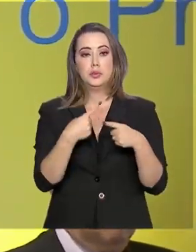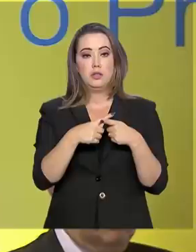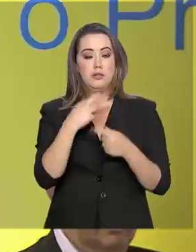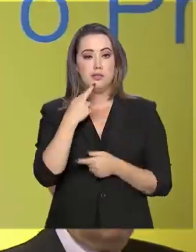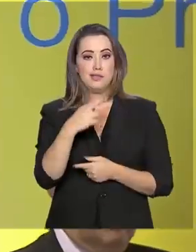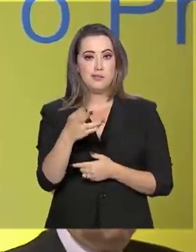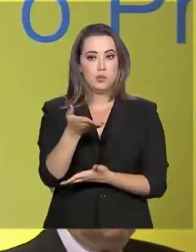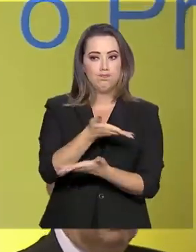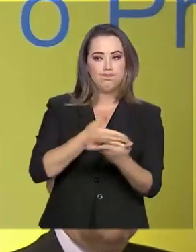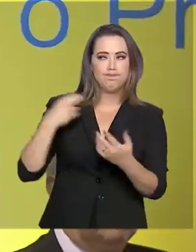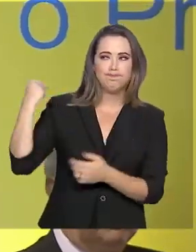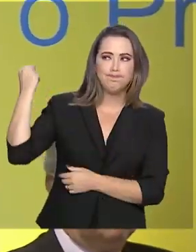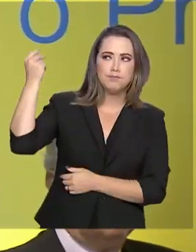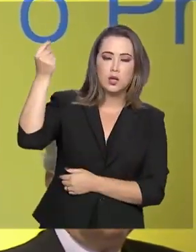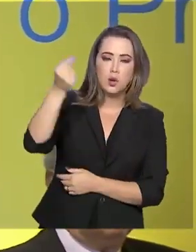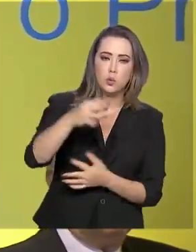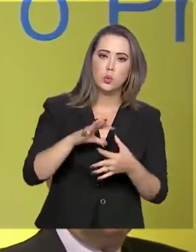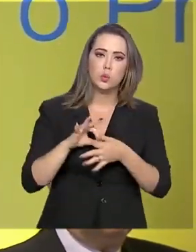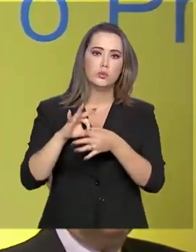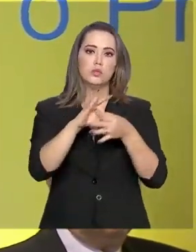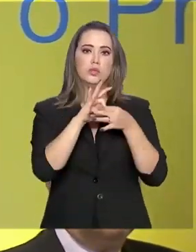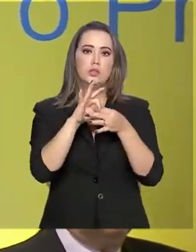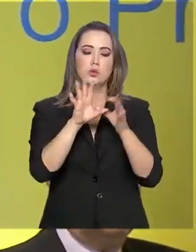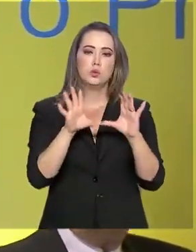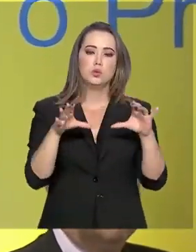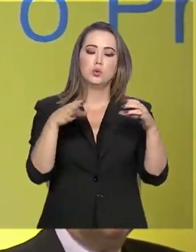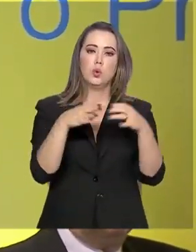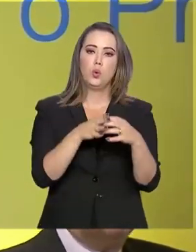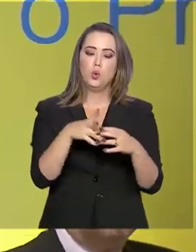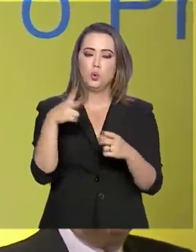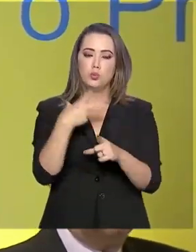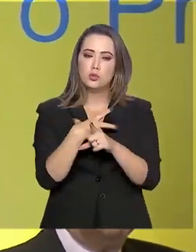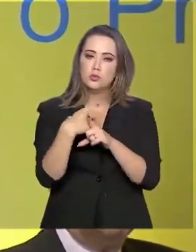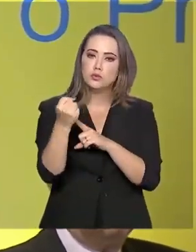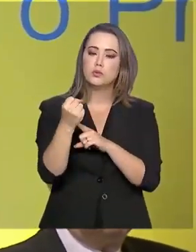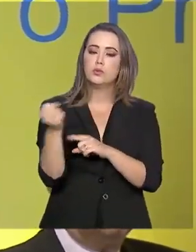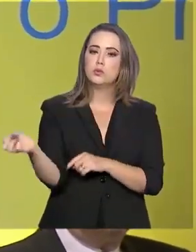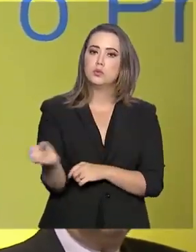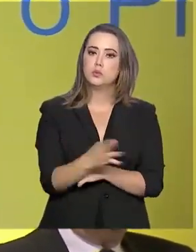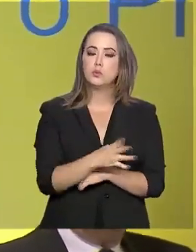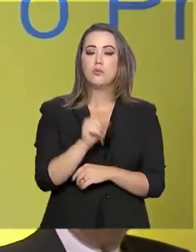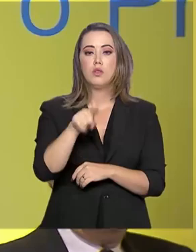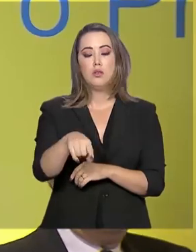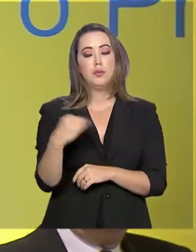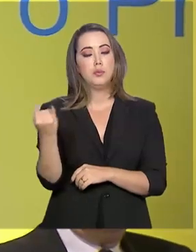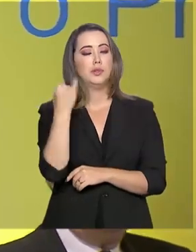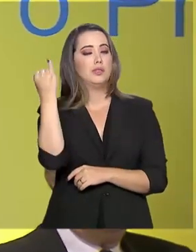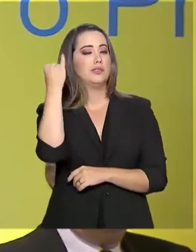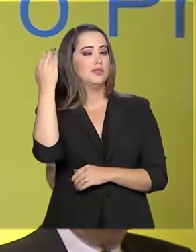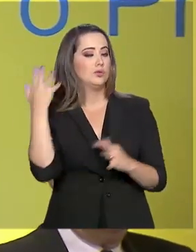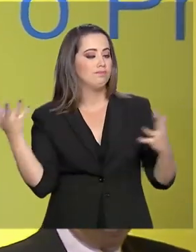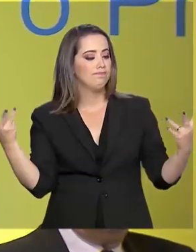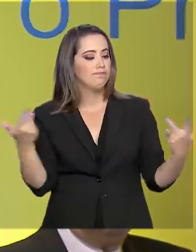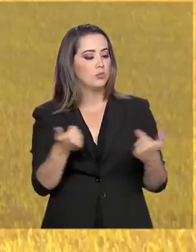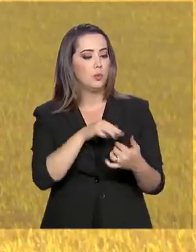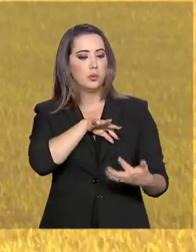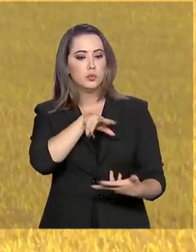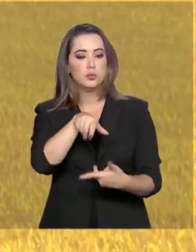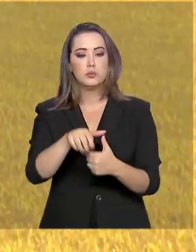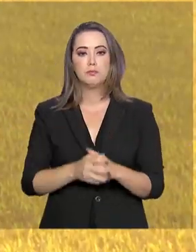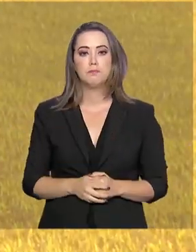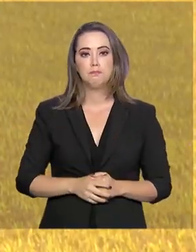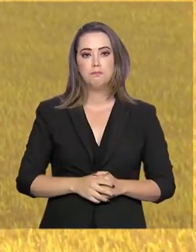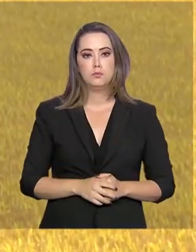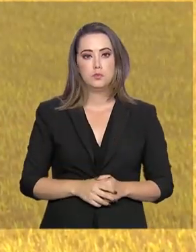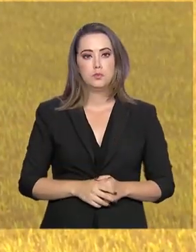uma longa parceria com esse setor vigoroso e inovador. Referência de qualidade em todo o mundo. A